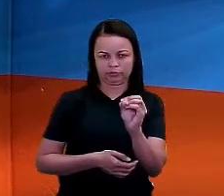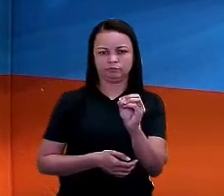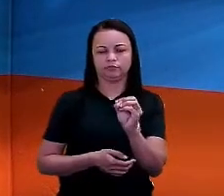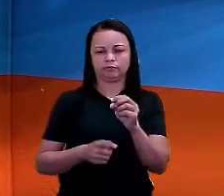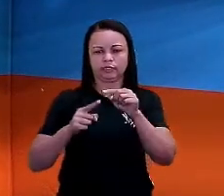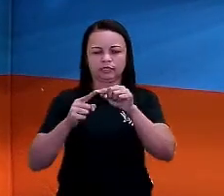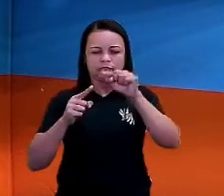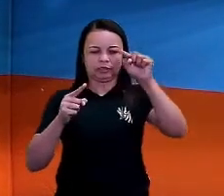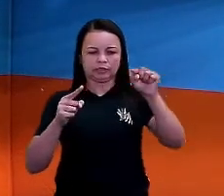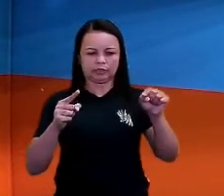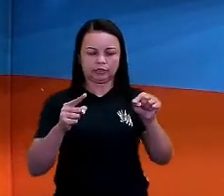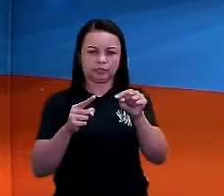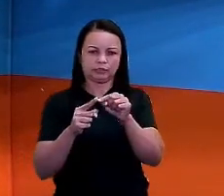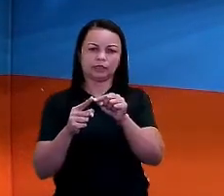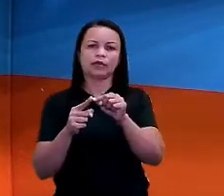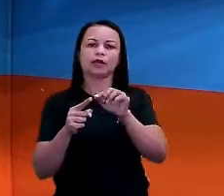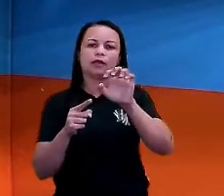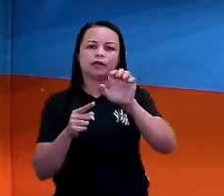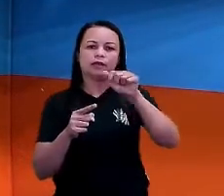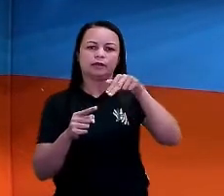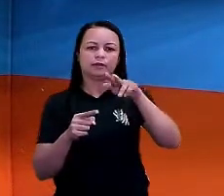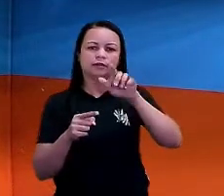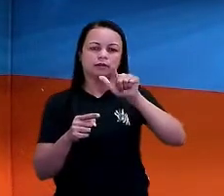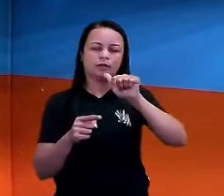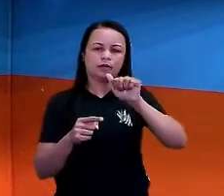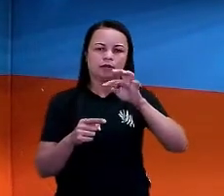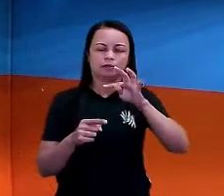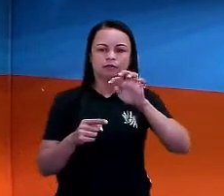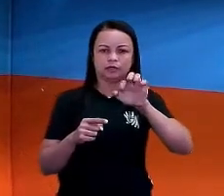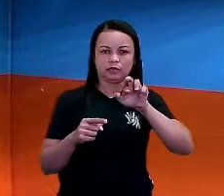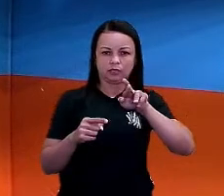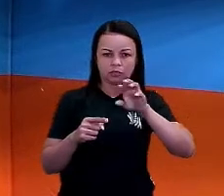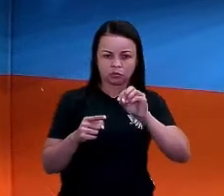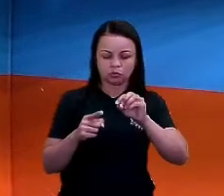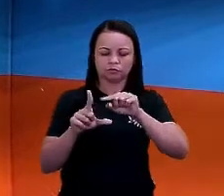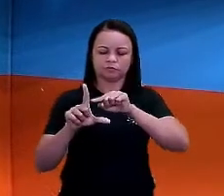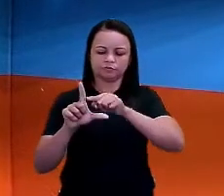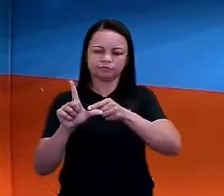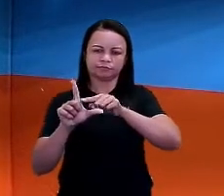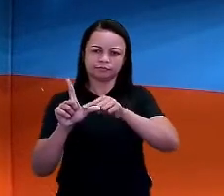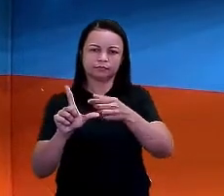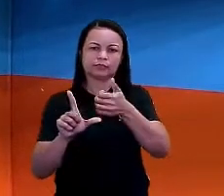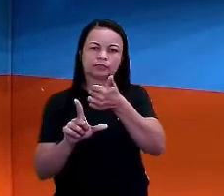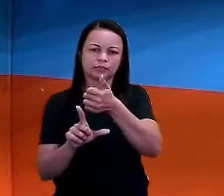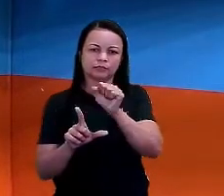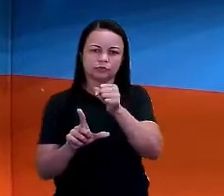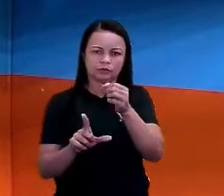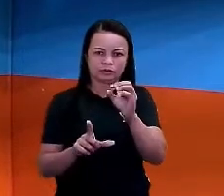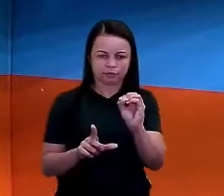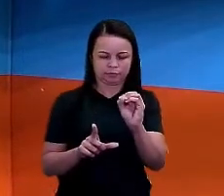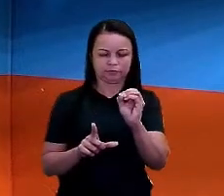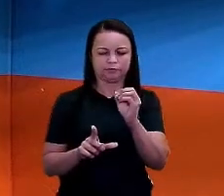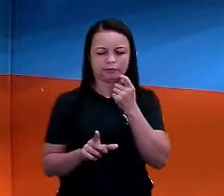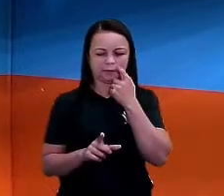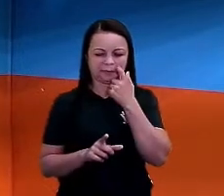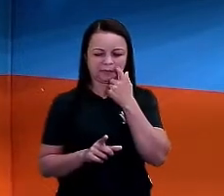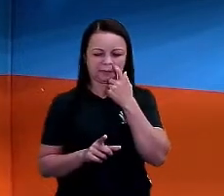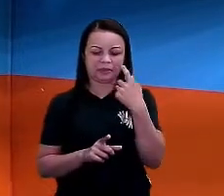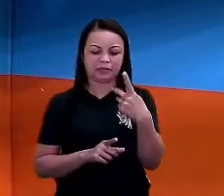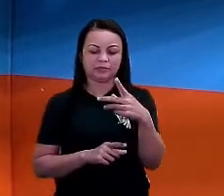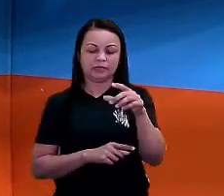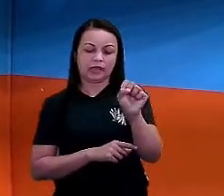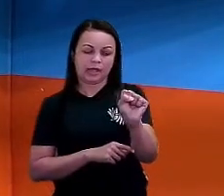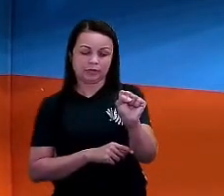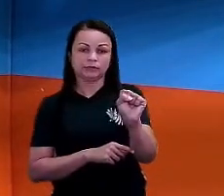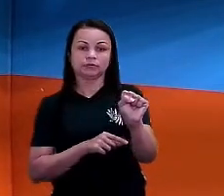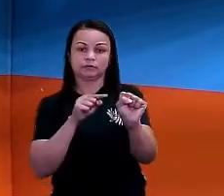triângulo equilátero, dos ângulos internos do triângulo equilátero, daria 180 graus, tá? Então, esse S aqui é